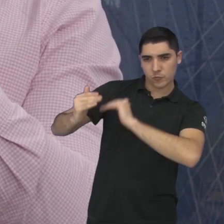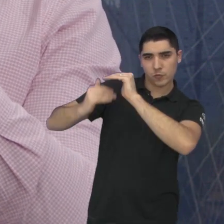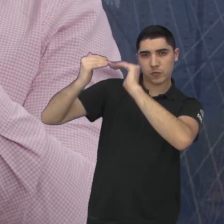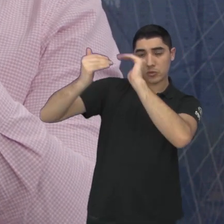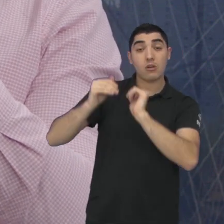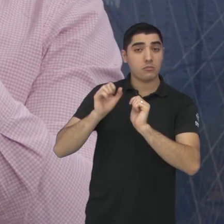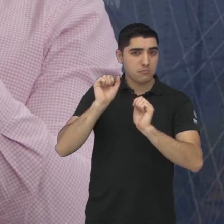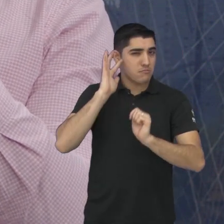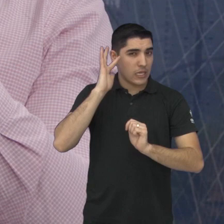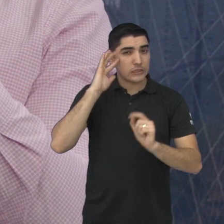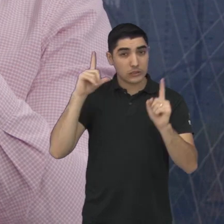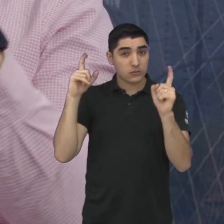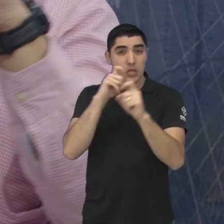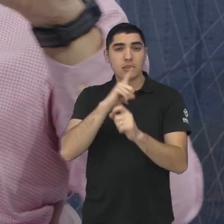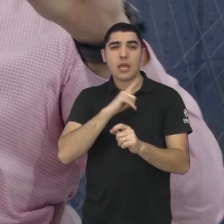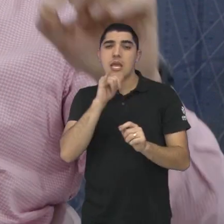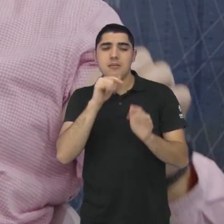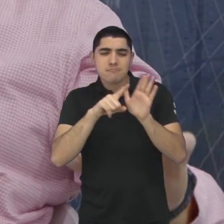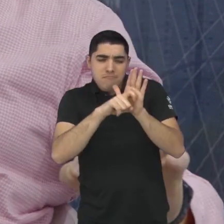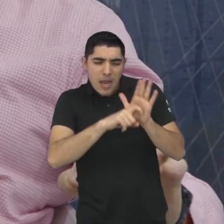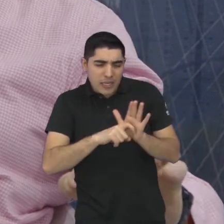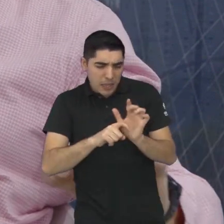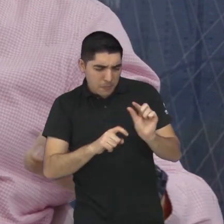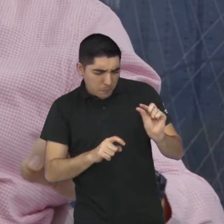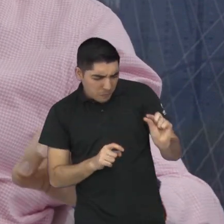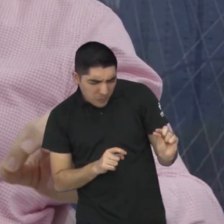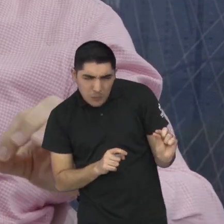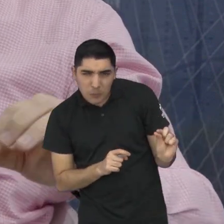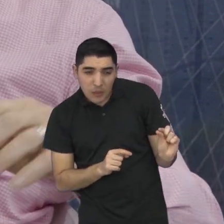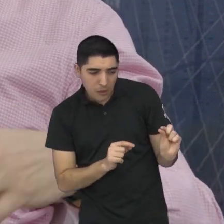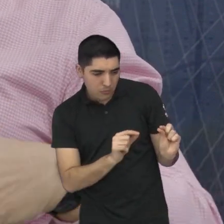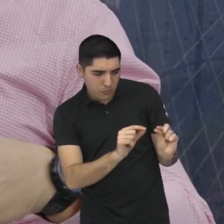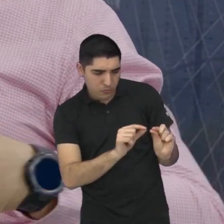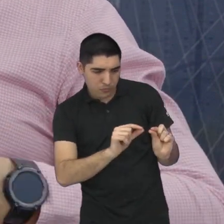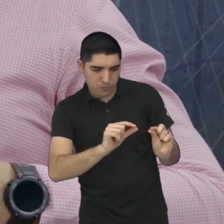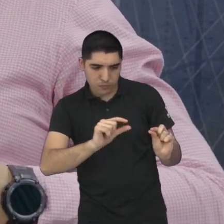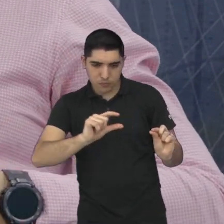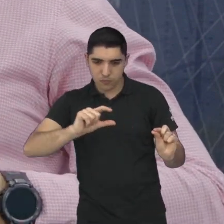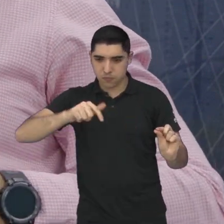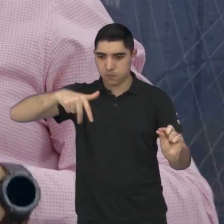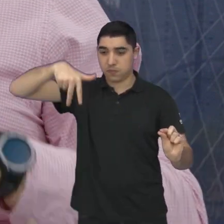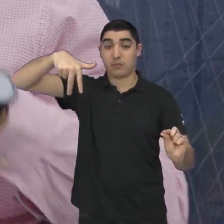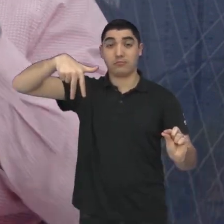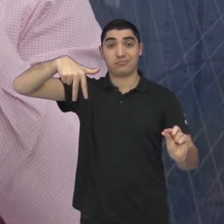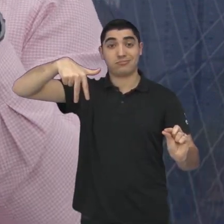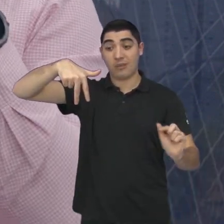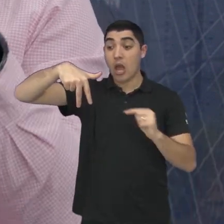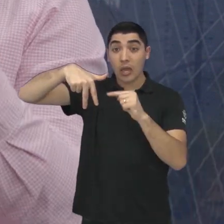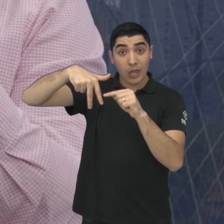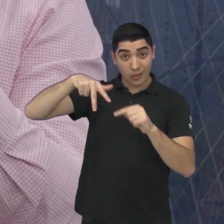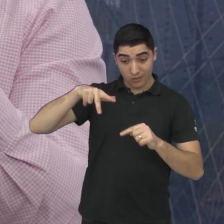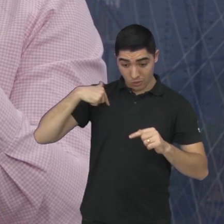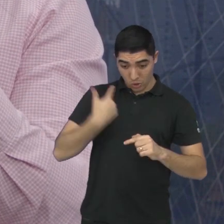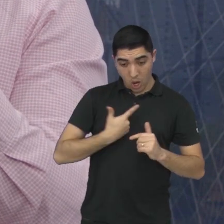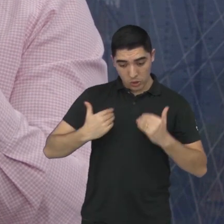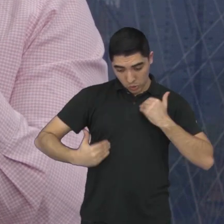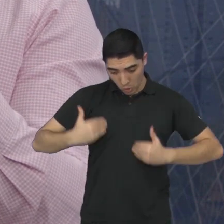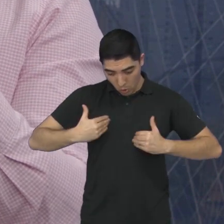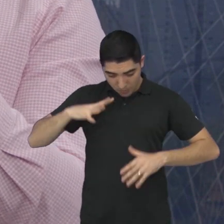você pode pensar em complexidade, então a bactéria é pequenininha e nós, que temos mais bactérias do estômago do que as nossas próprias células do corpo